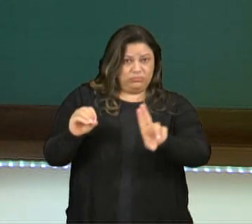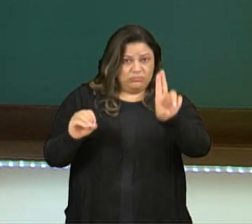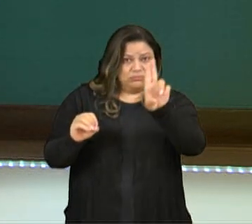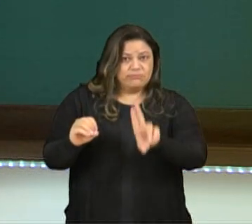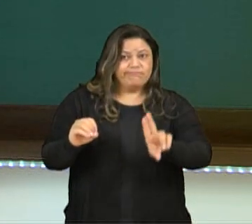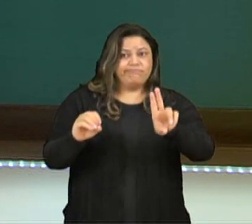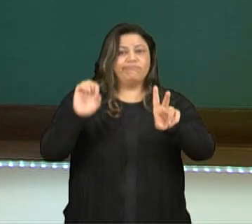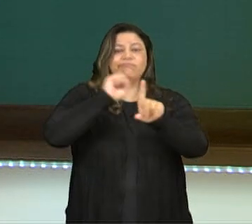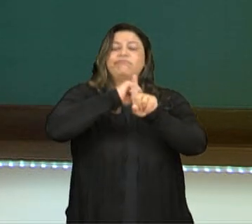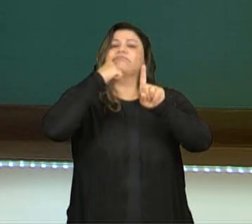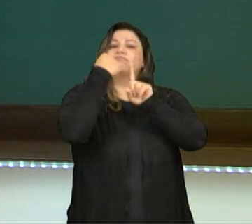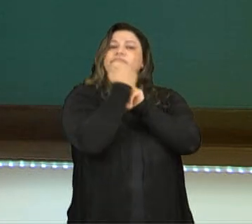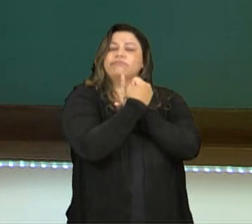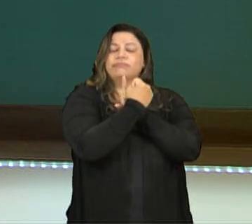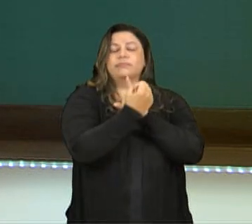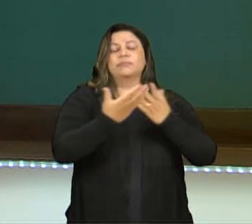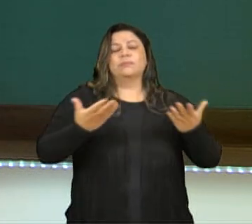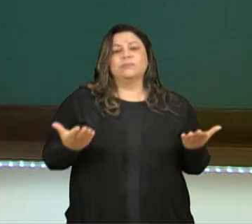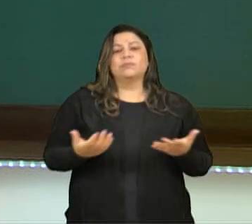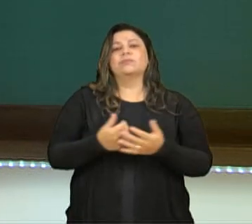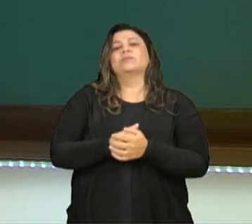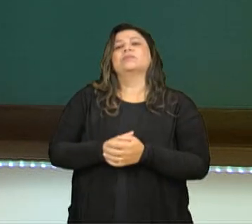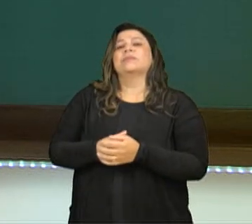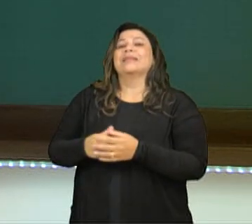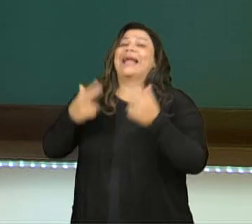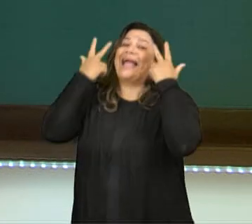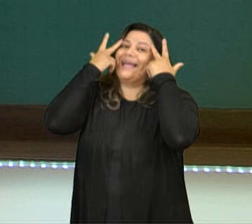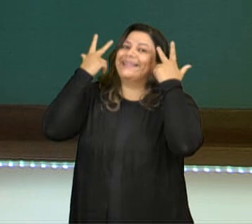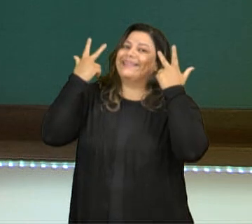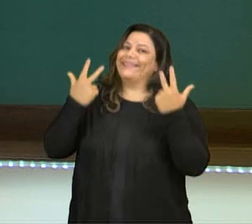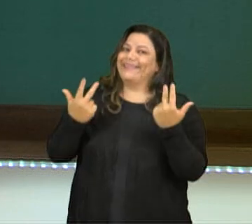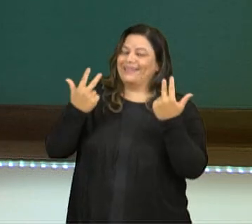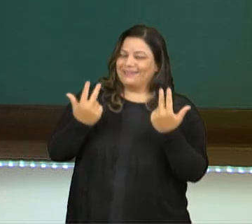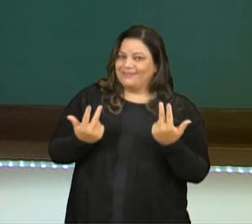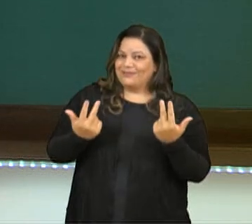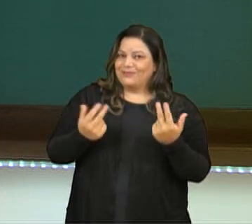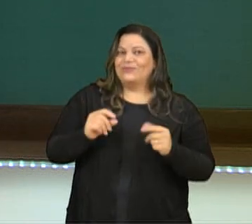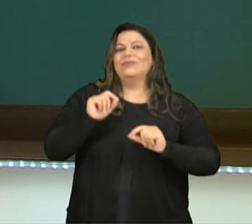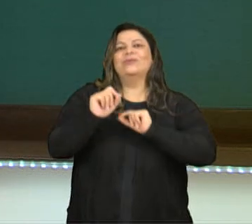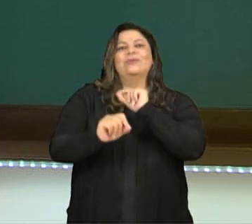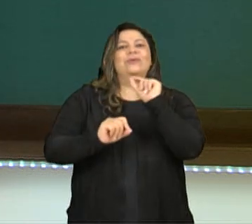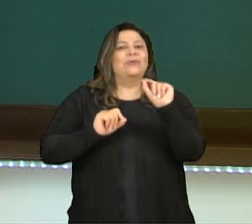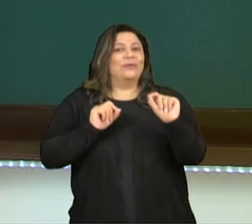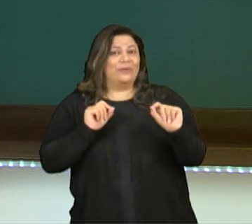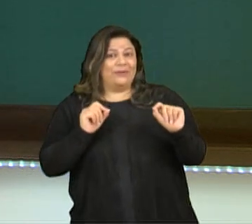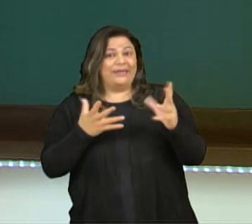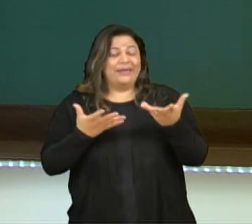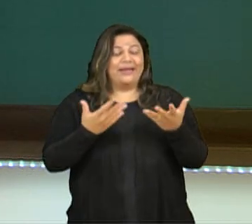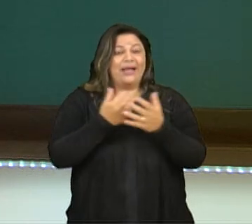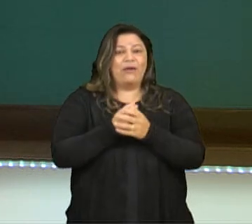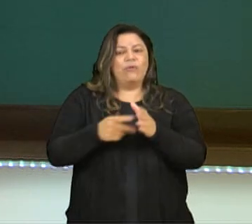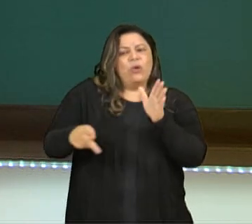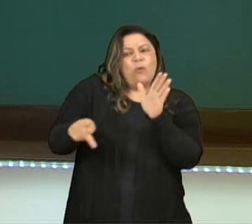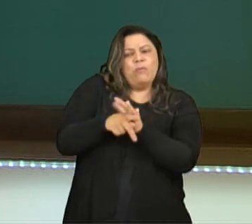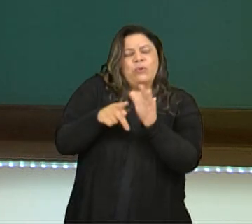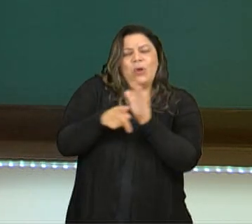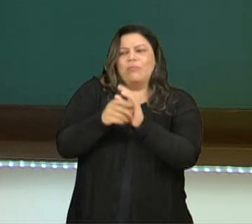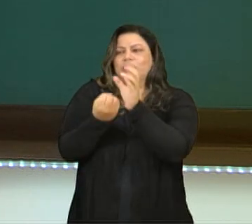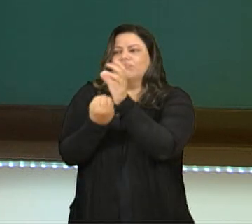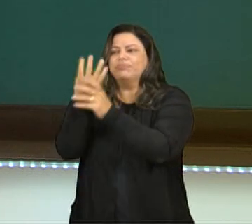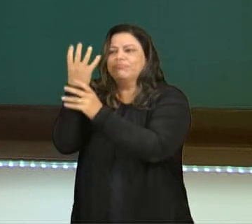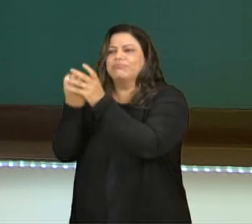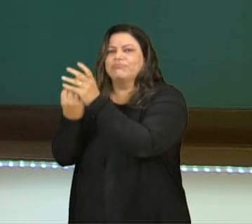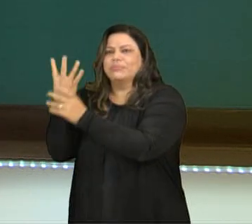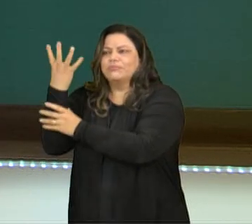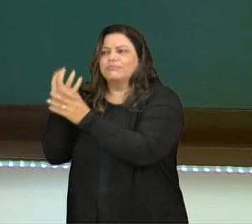pela sociedade. Quando eu digo recurso natural, é aquele recurso que vem da natureza,